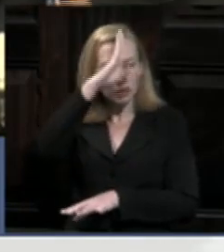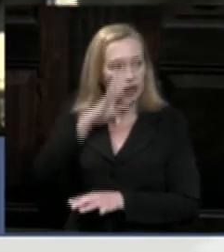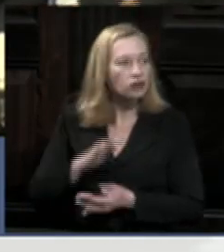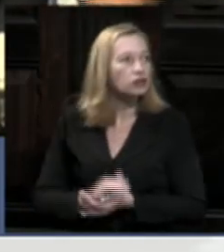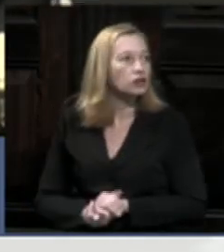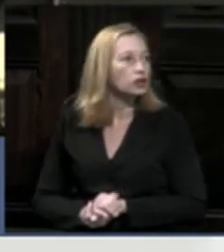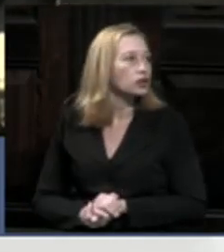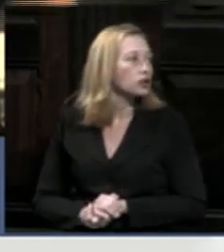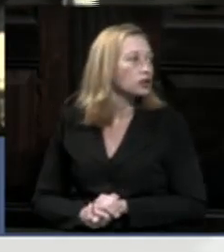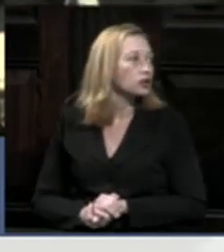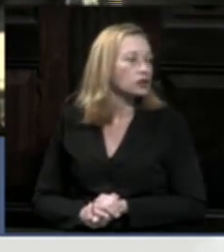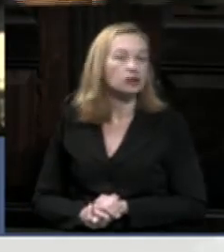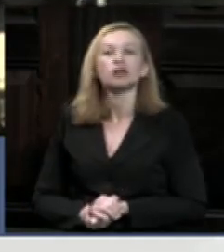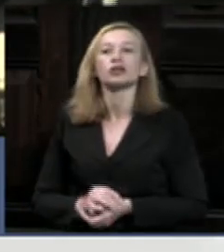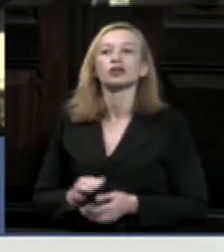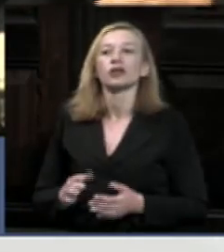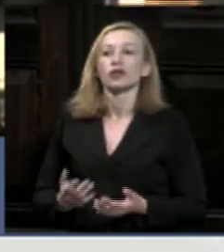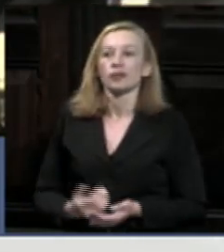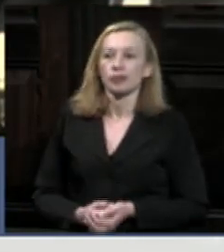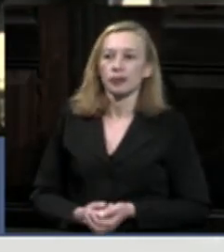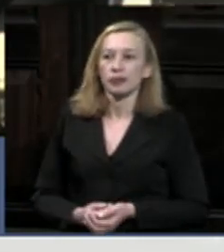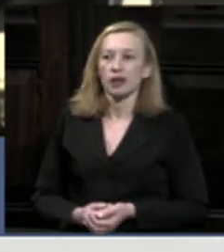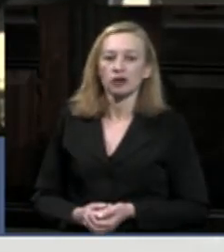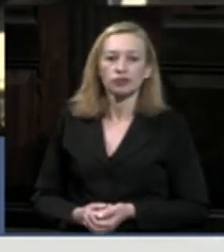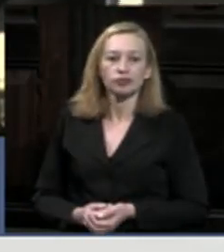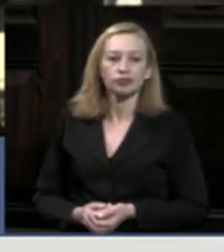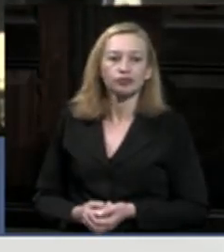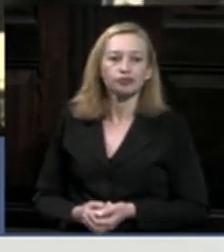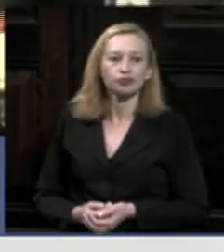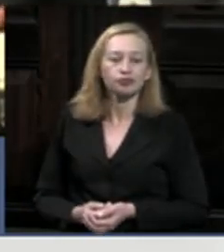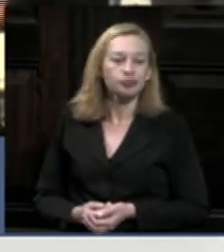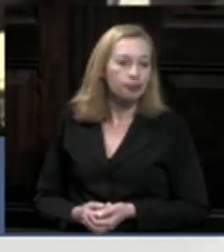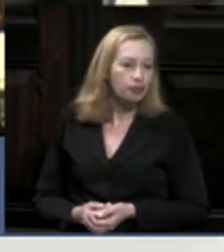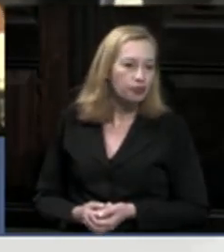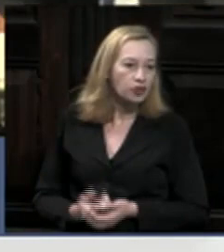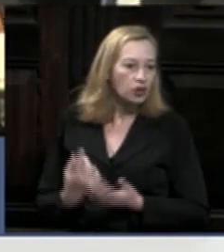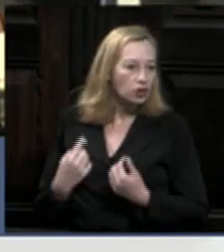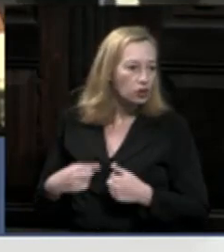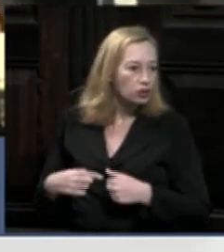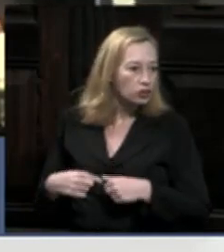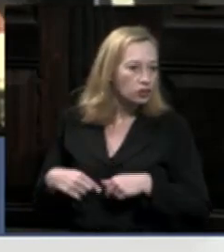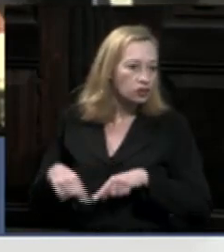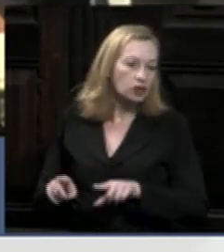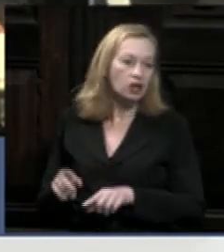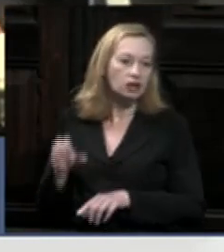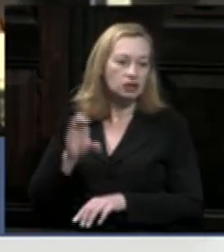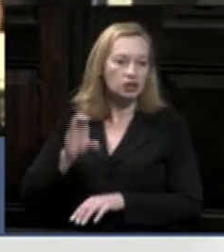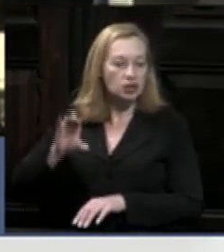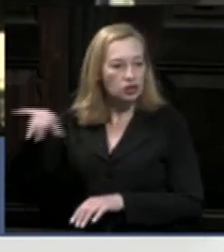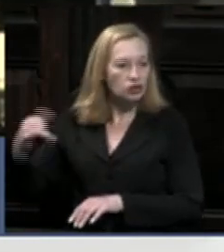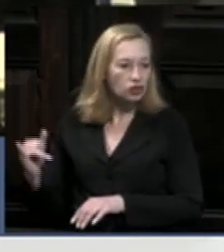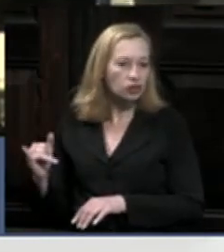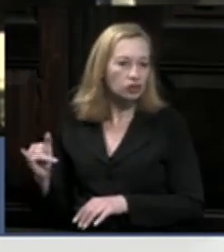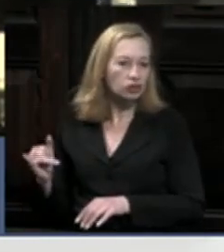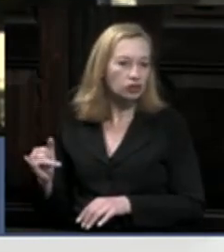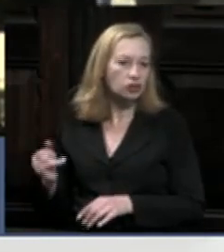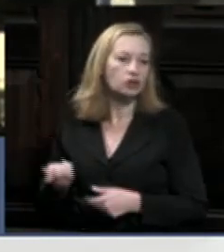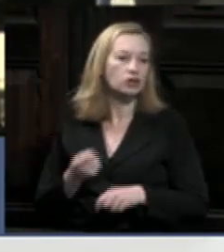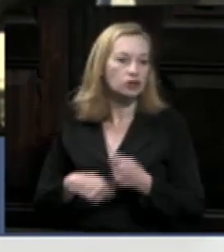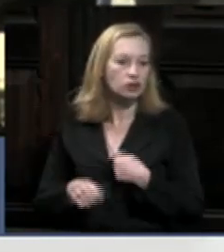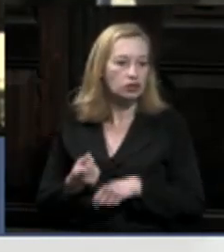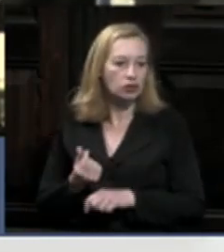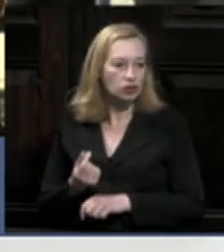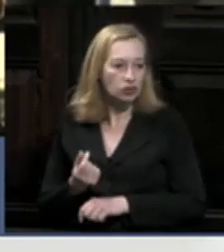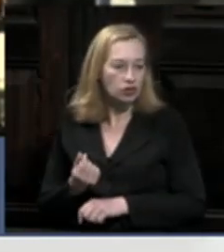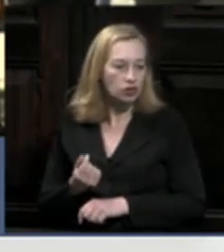de defesa civil contrário de ciência e tecnologia formados objetivo da ccj e de orçamento finanças fiscalização financeira e